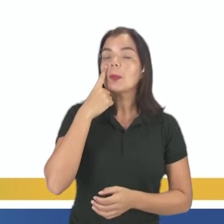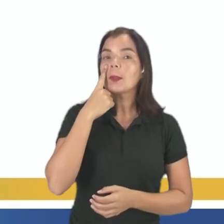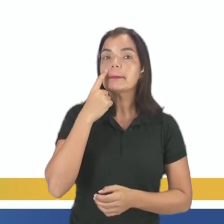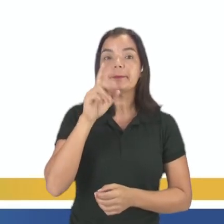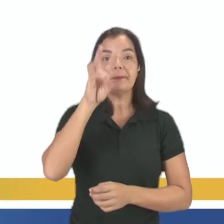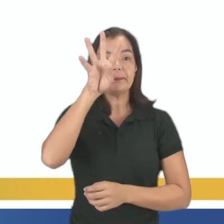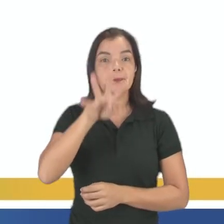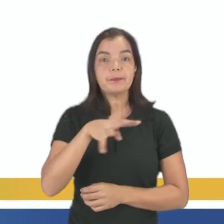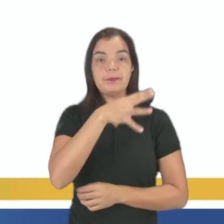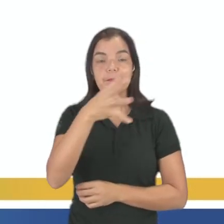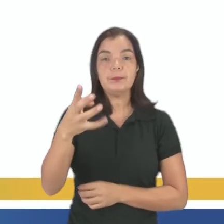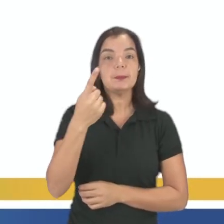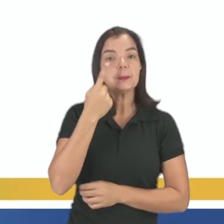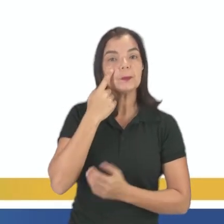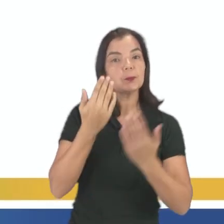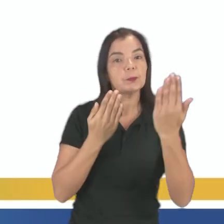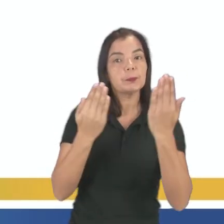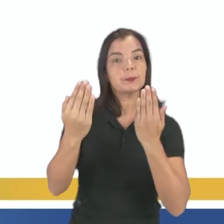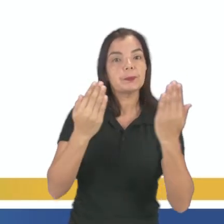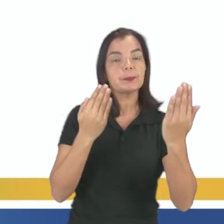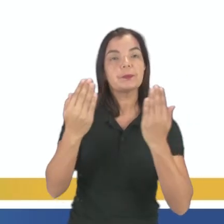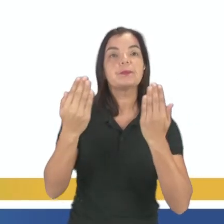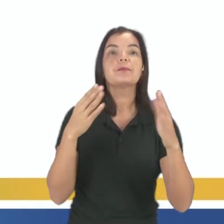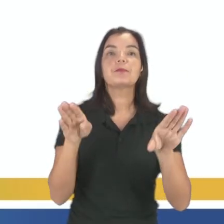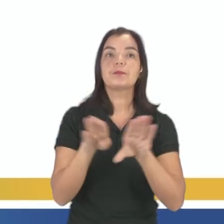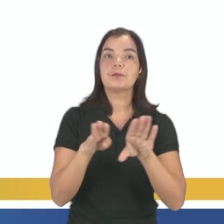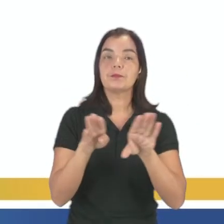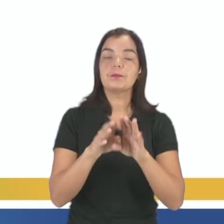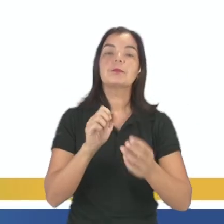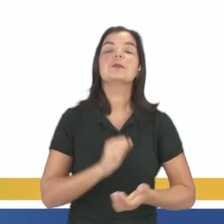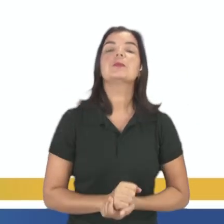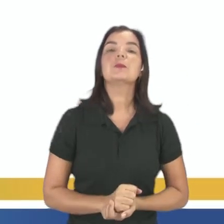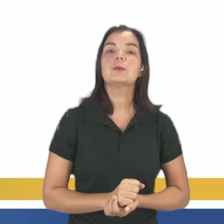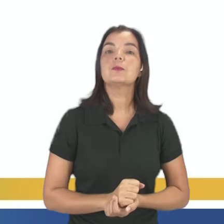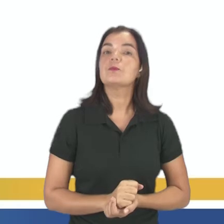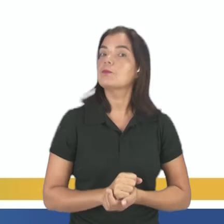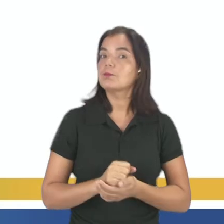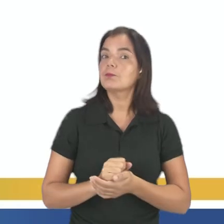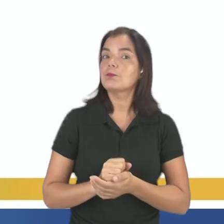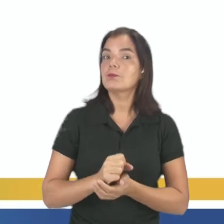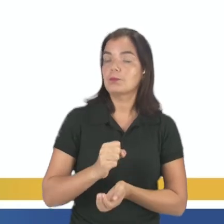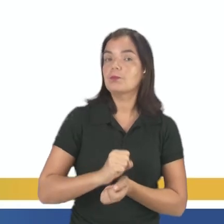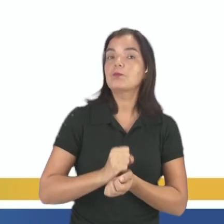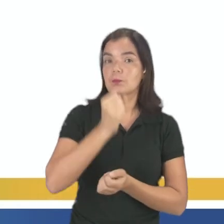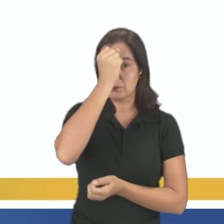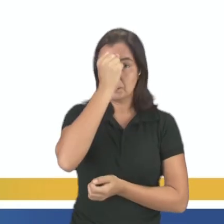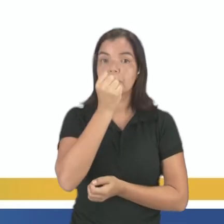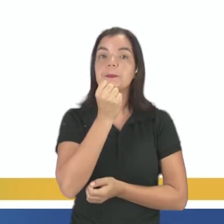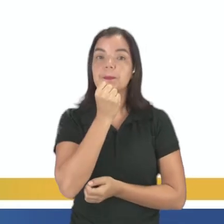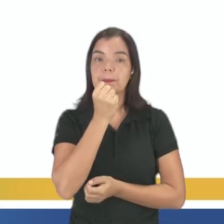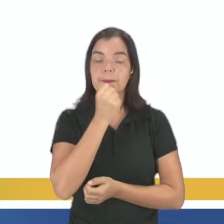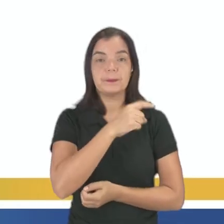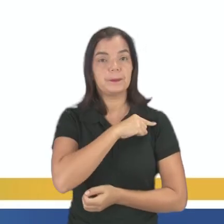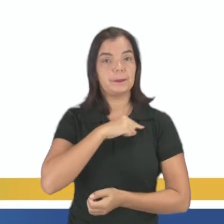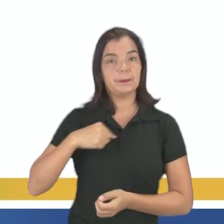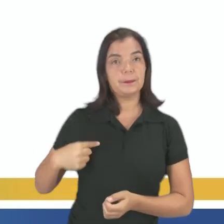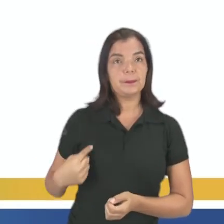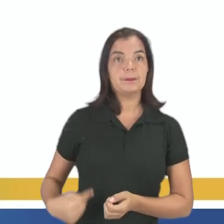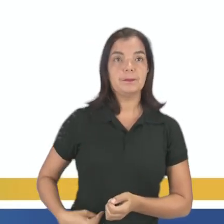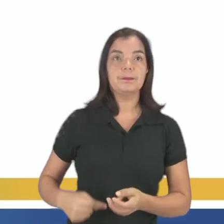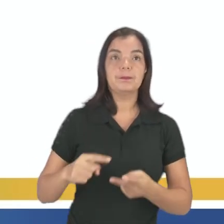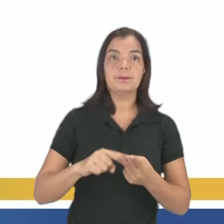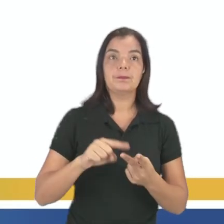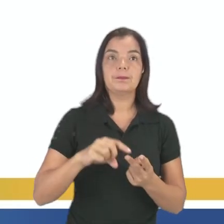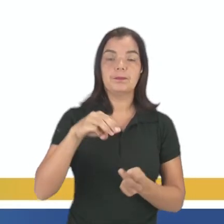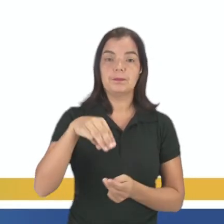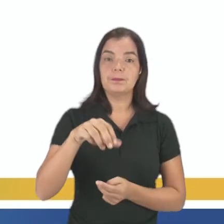um quadrinho só para vocês compararem um pouco aí, né, com relação a esse socialismo na China. A gente tem o Mao Tse-tung, né, que ele